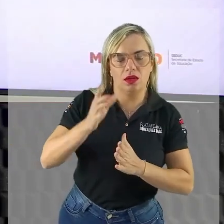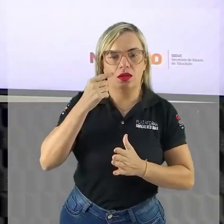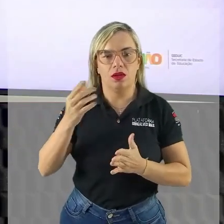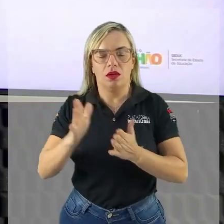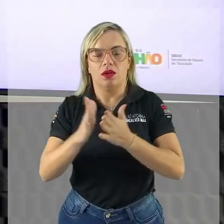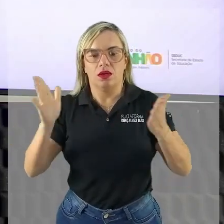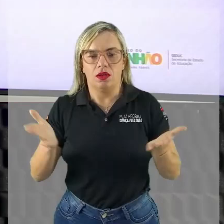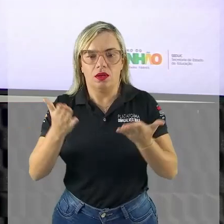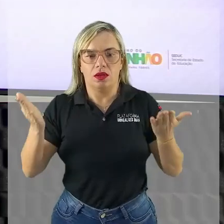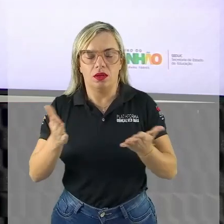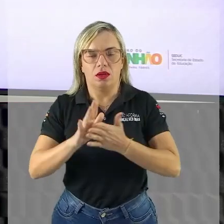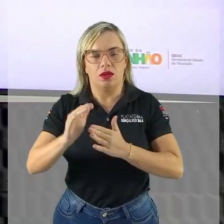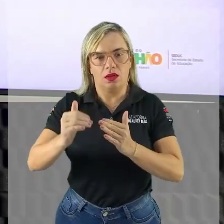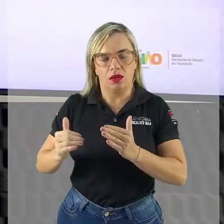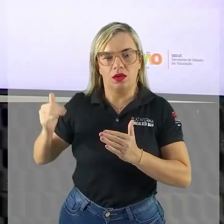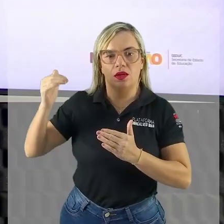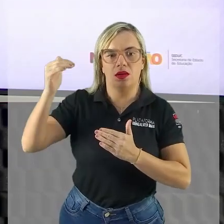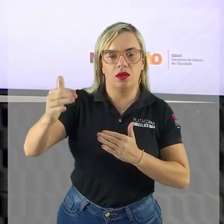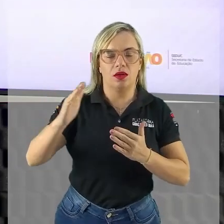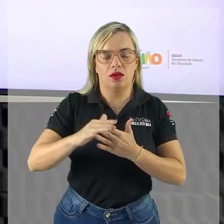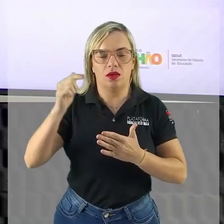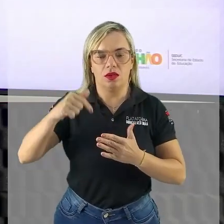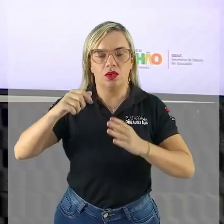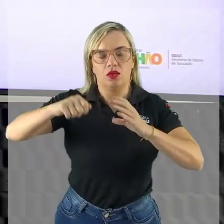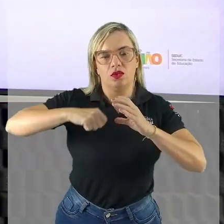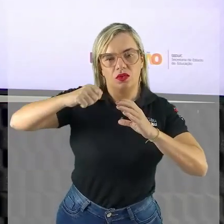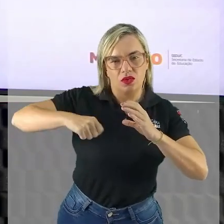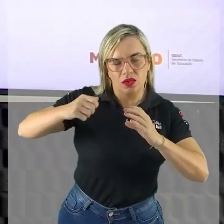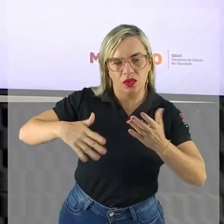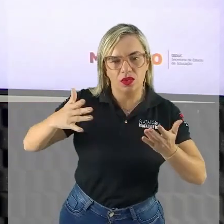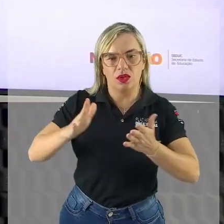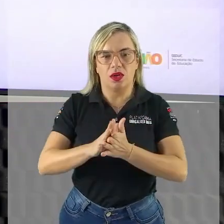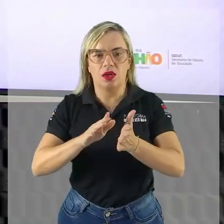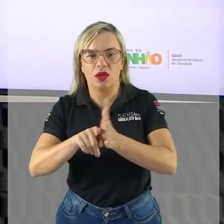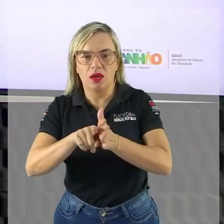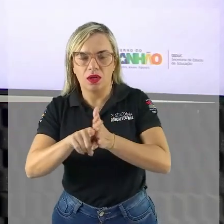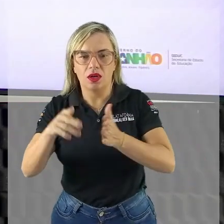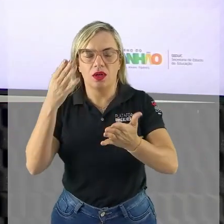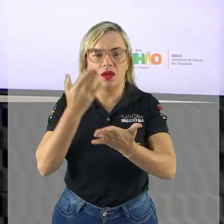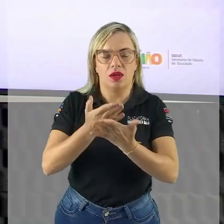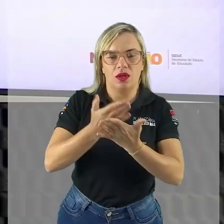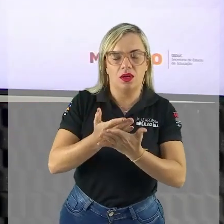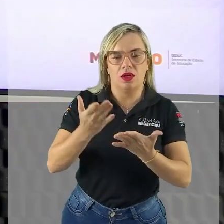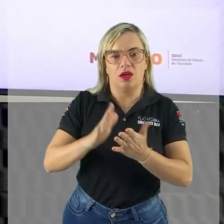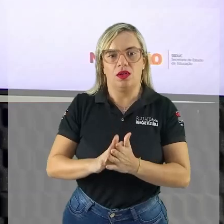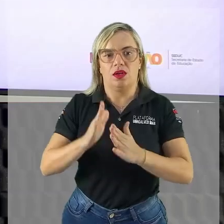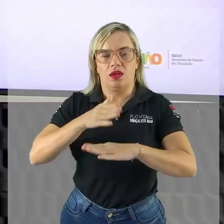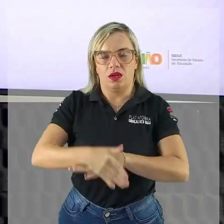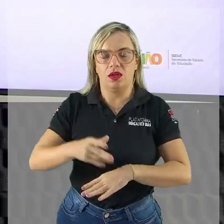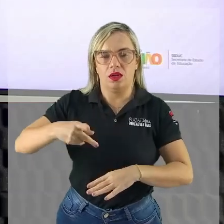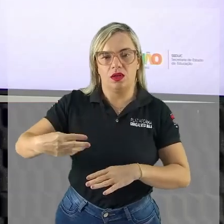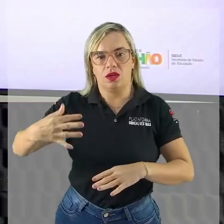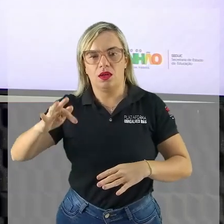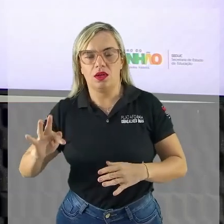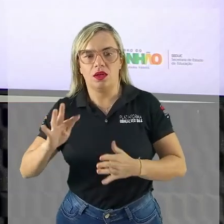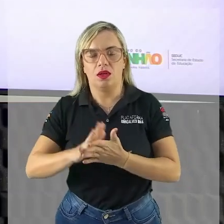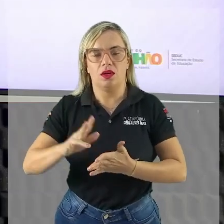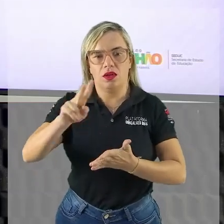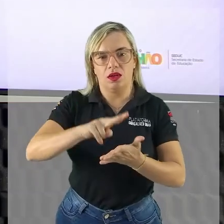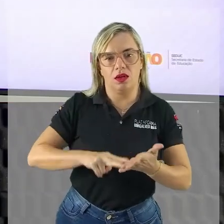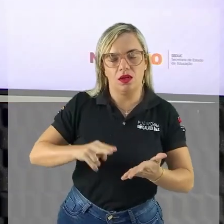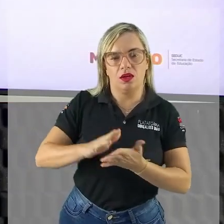motivo aí, além da aula do vídeo, tá? Acesse o material em PDF, releia, faça as